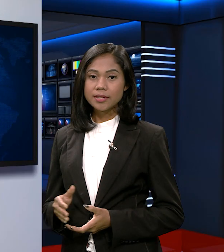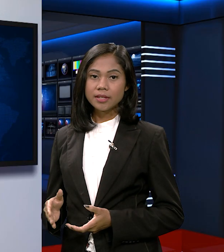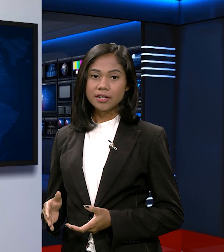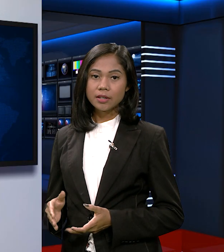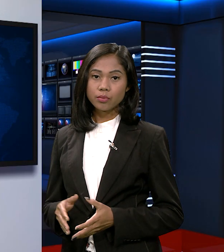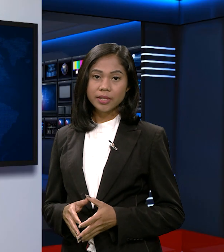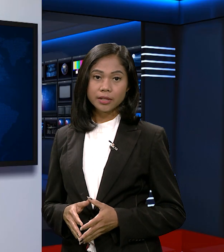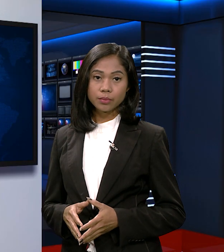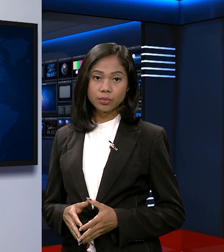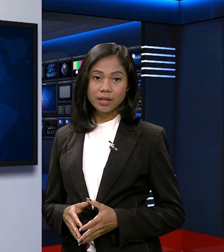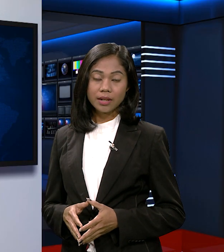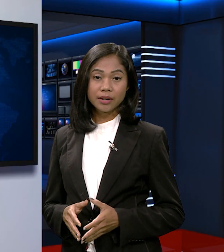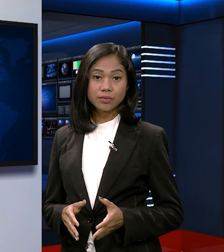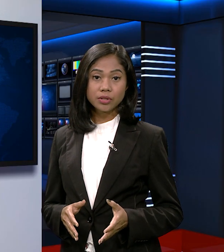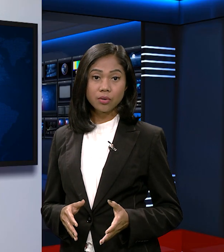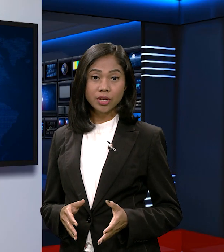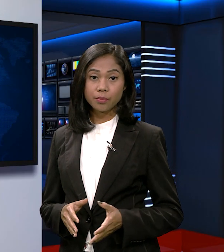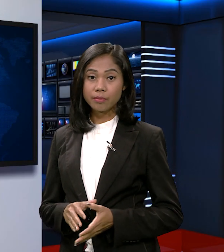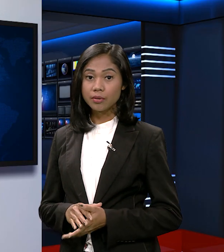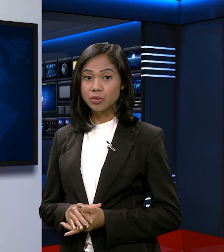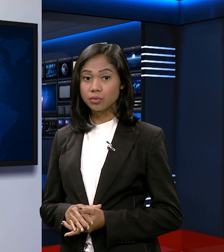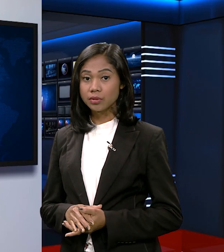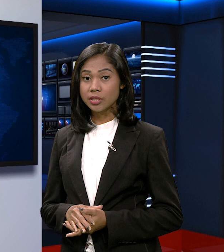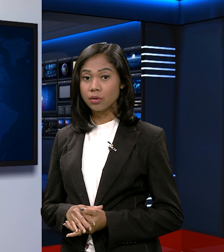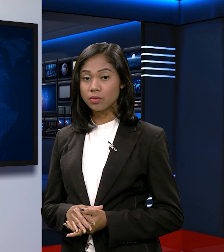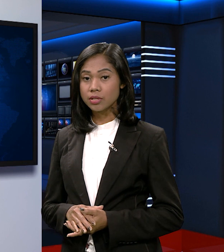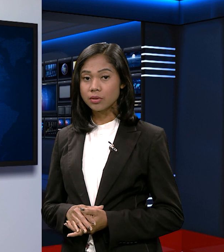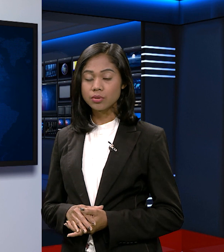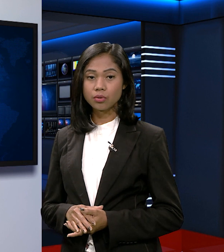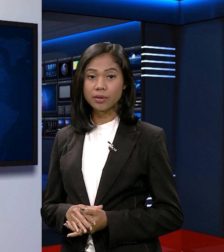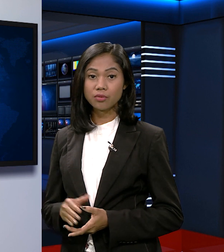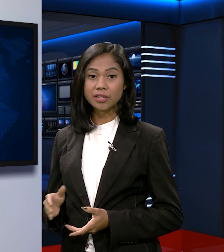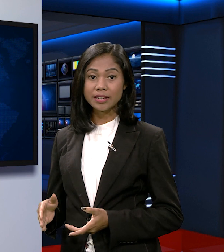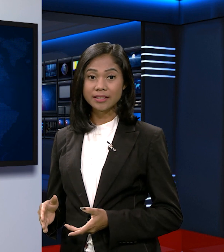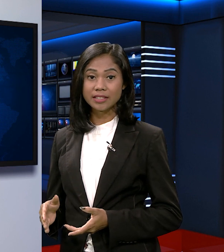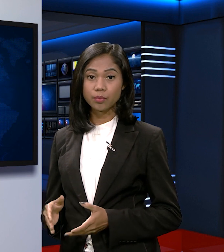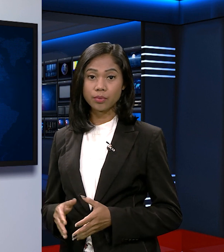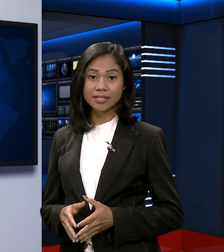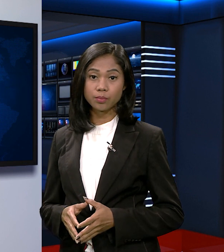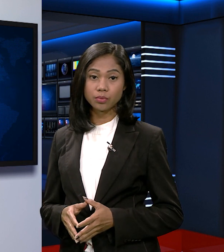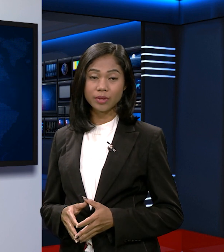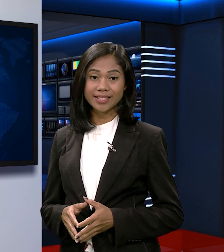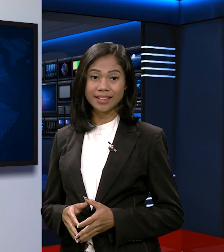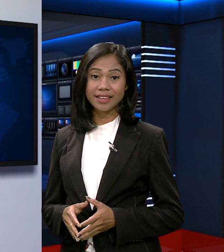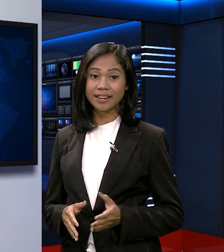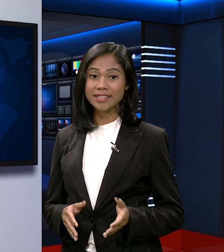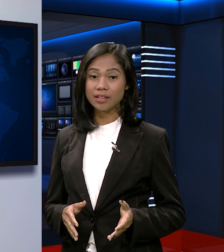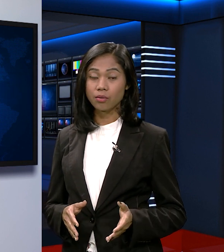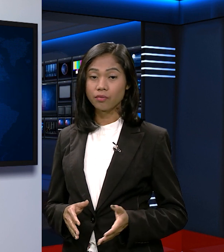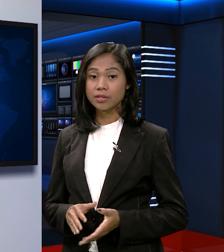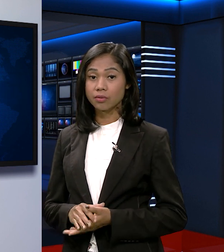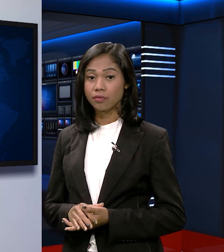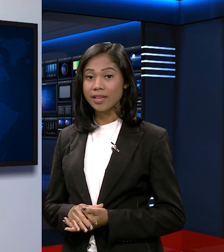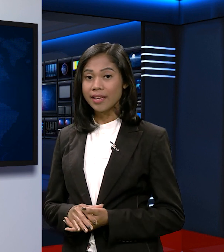O presidente da República de Portugal anunciou que o primeiro estudo serológico sobre a imunidade da população portuguesa em relação